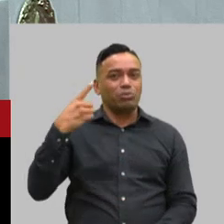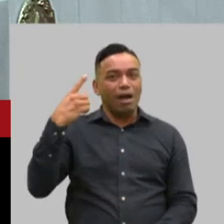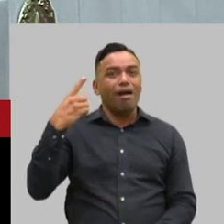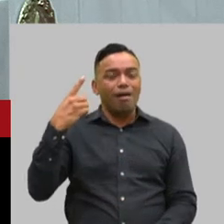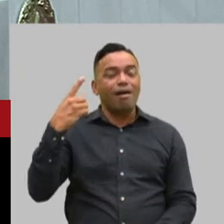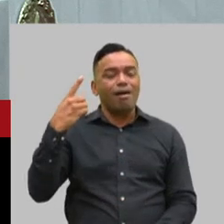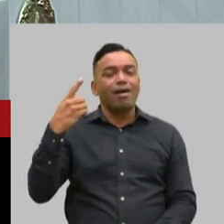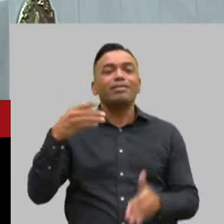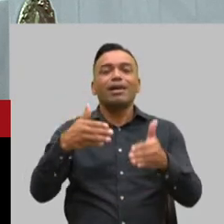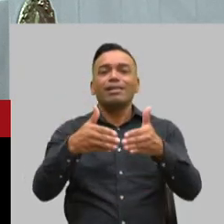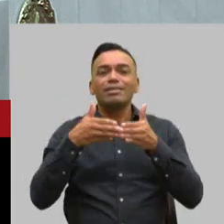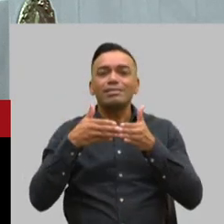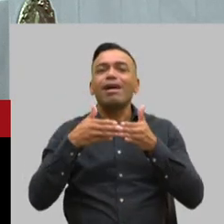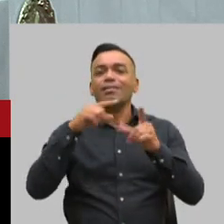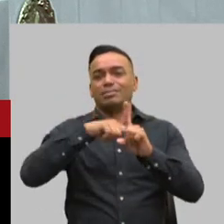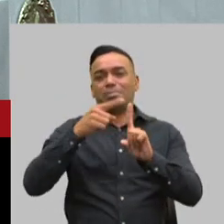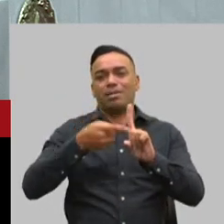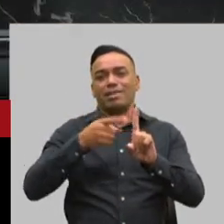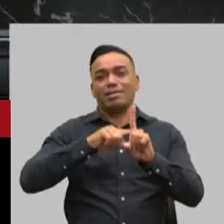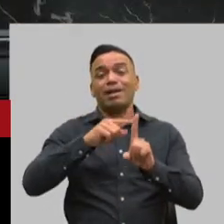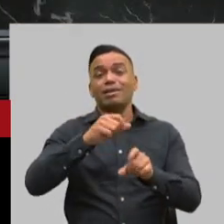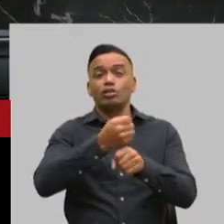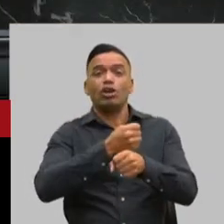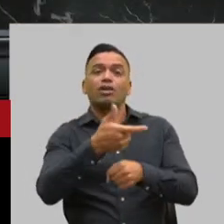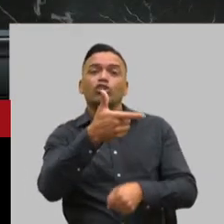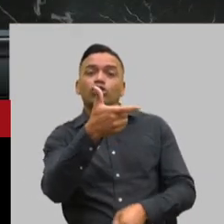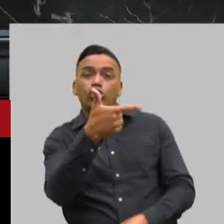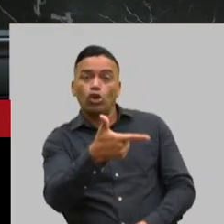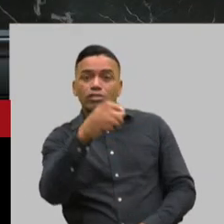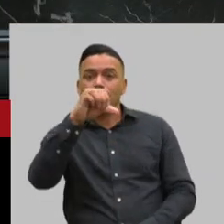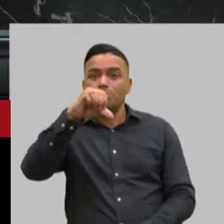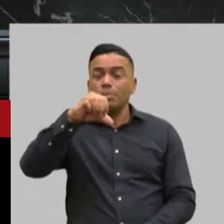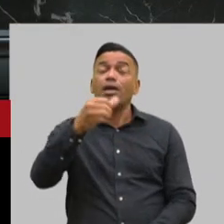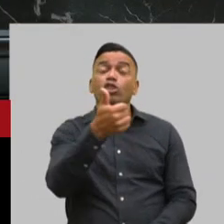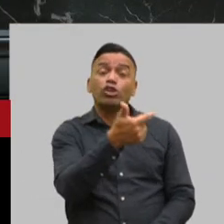no ano de 2019.